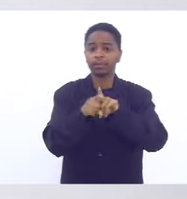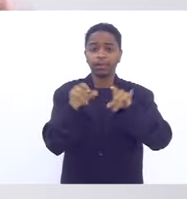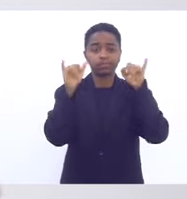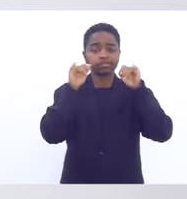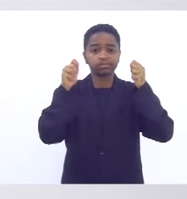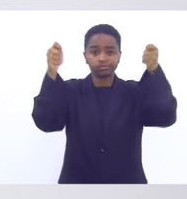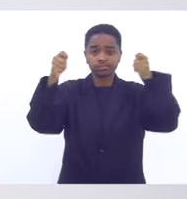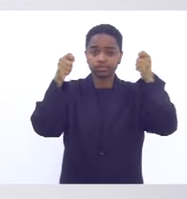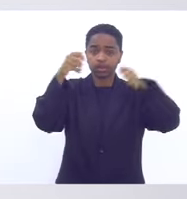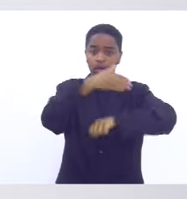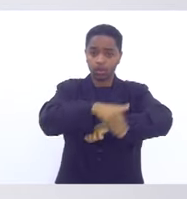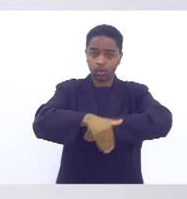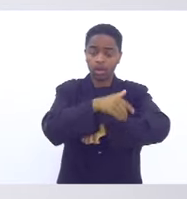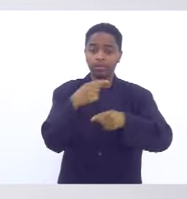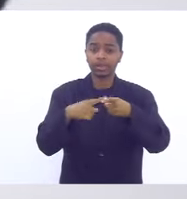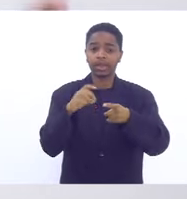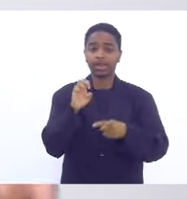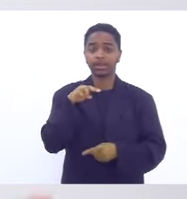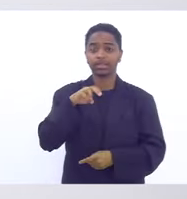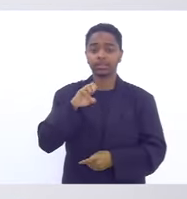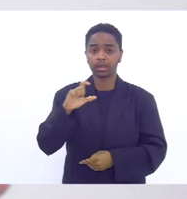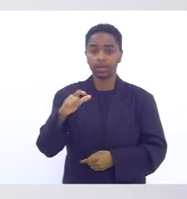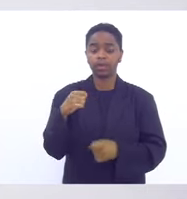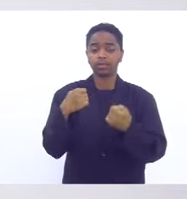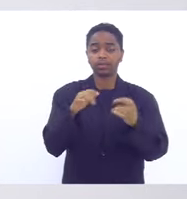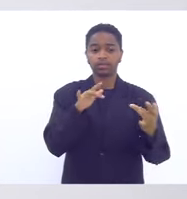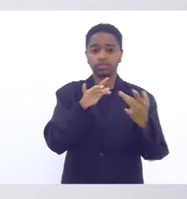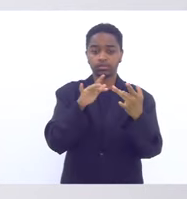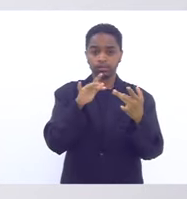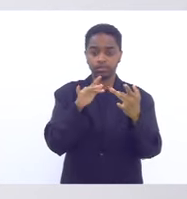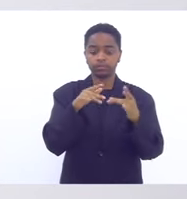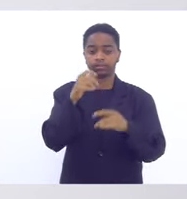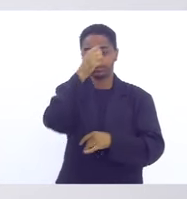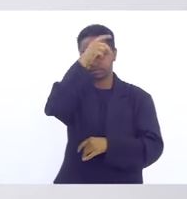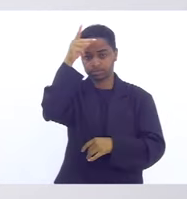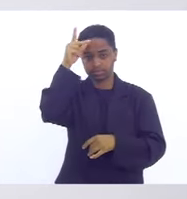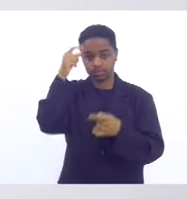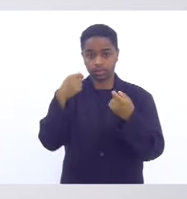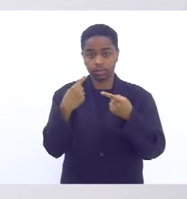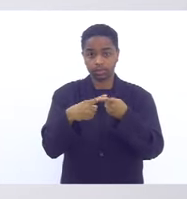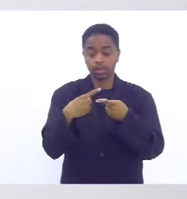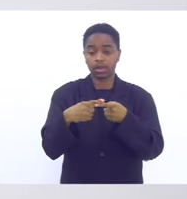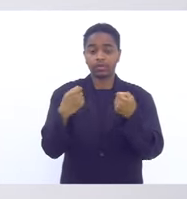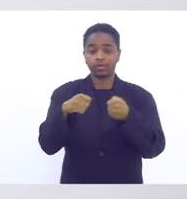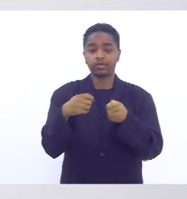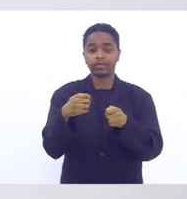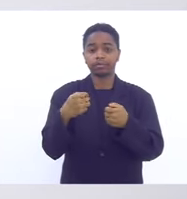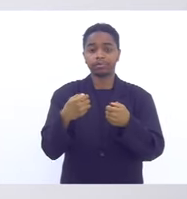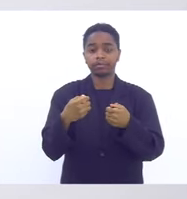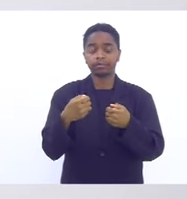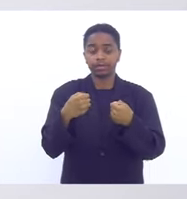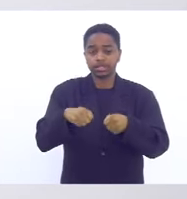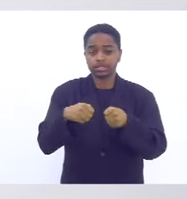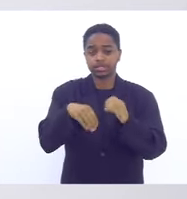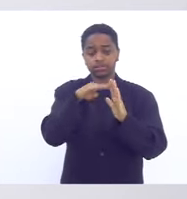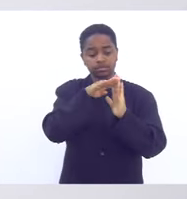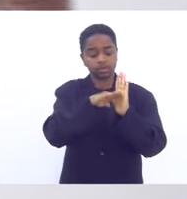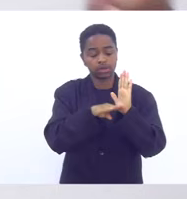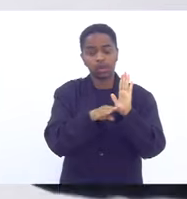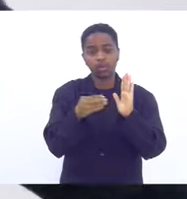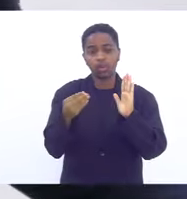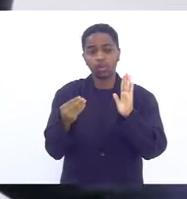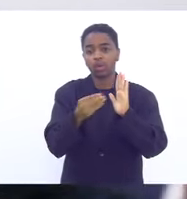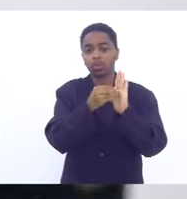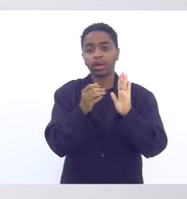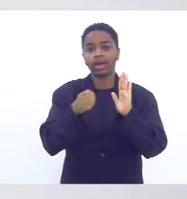fazer contato com o prefeito de Niterói e que ele estabelecesse uma lista de prioridade para o religamento. Isso é botar no